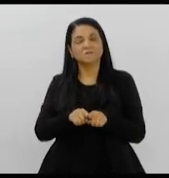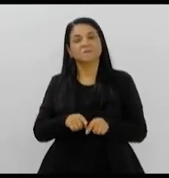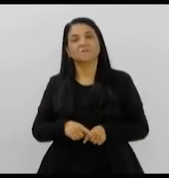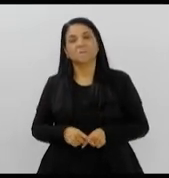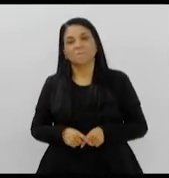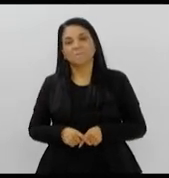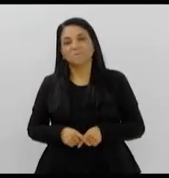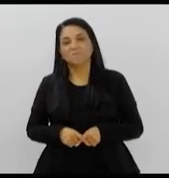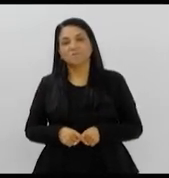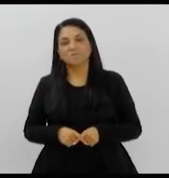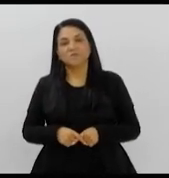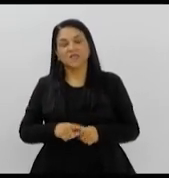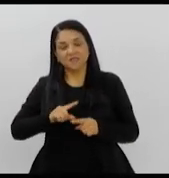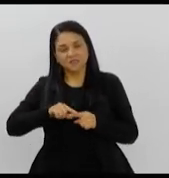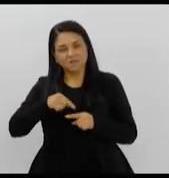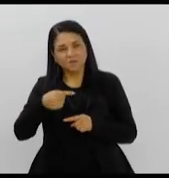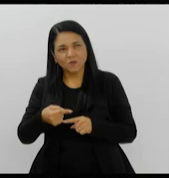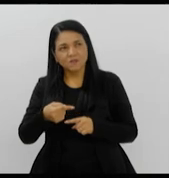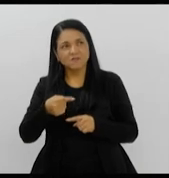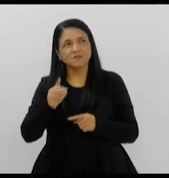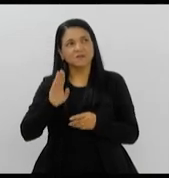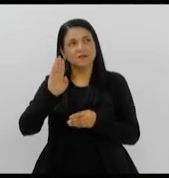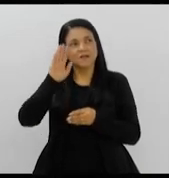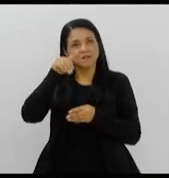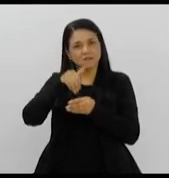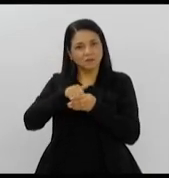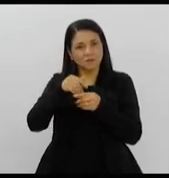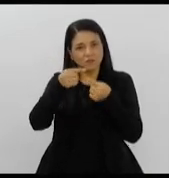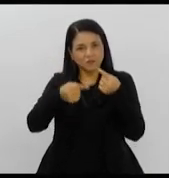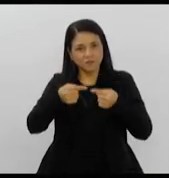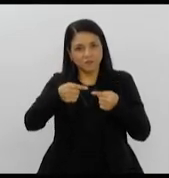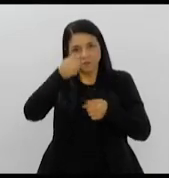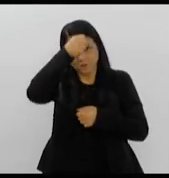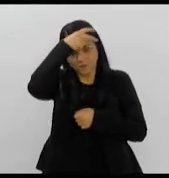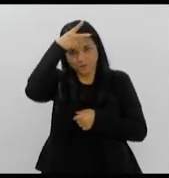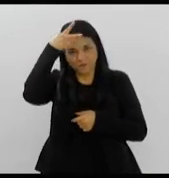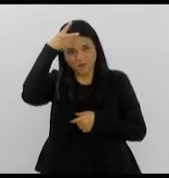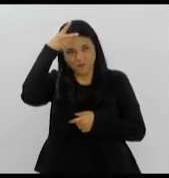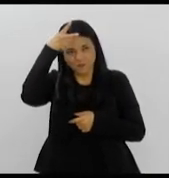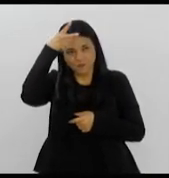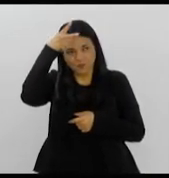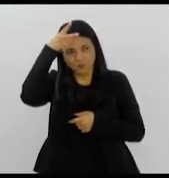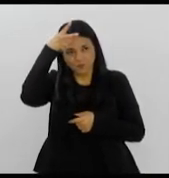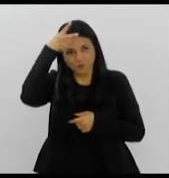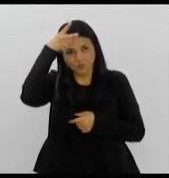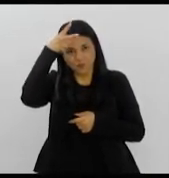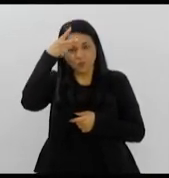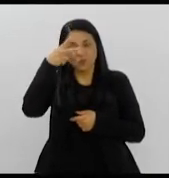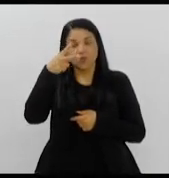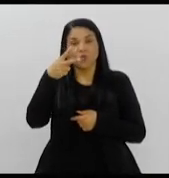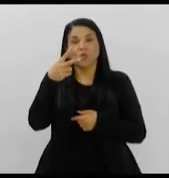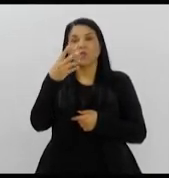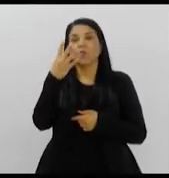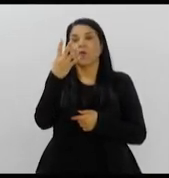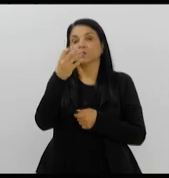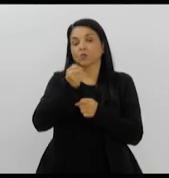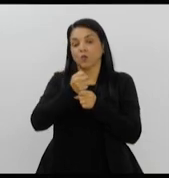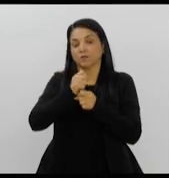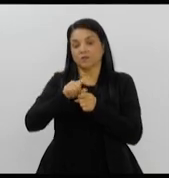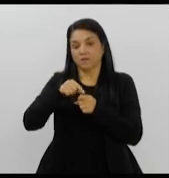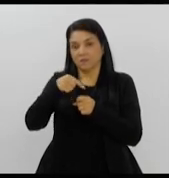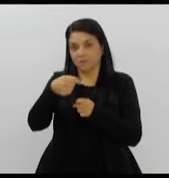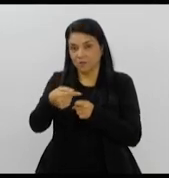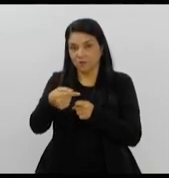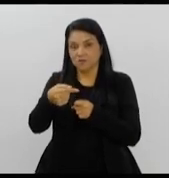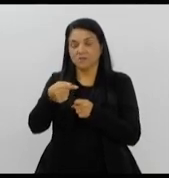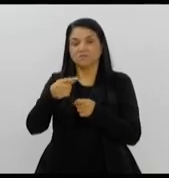Depois, disputei uma eleição de prefeito... Não, depois, 4 anos depois,